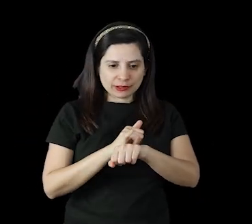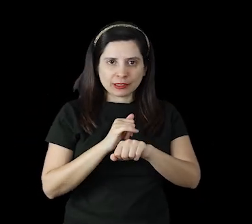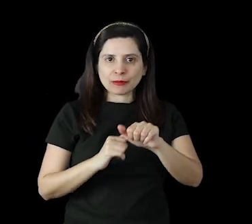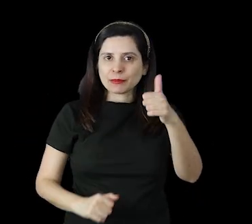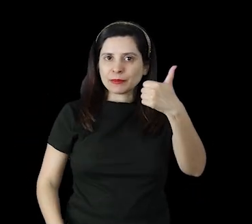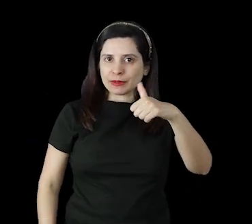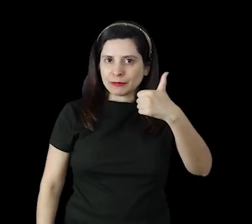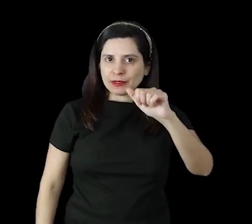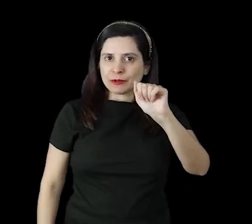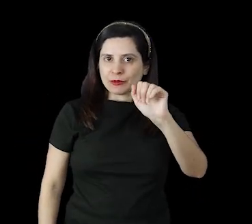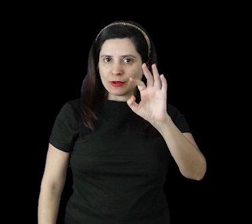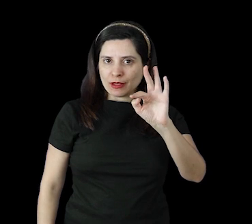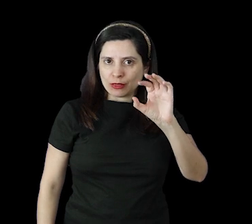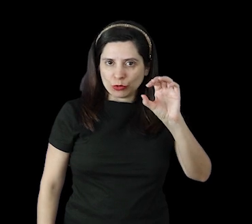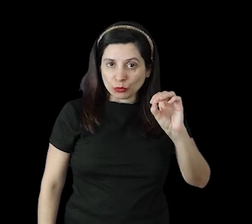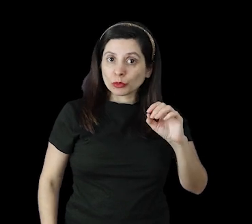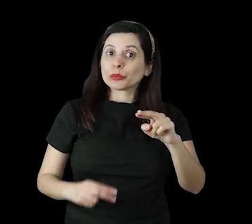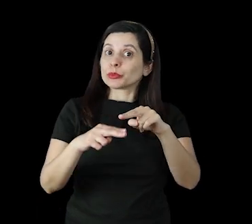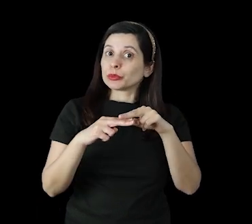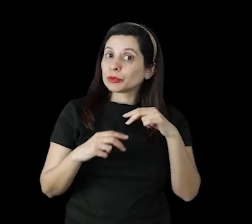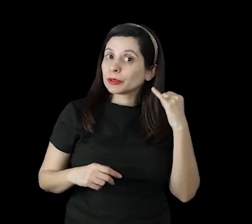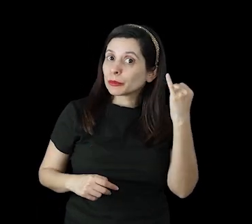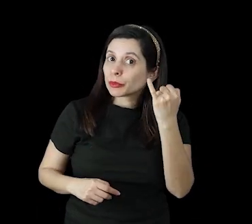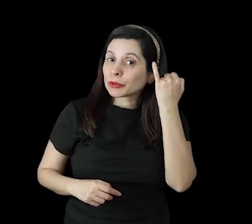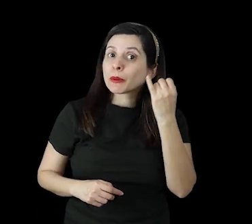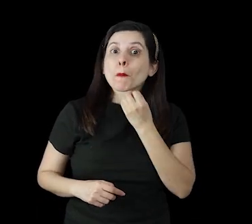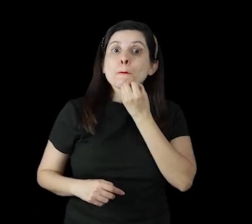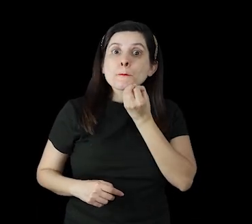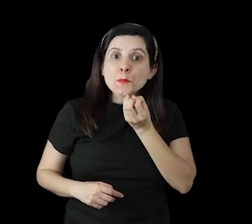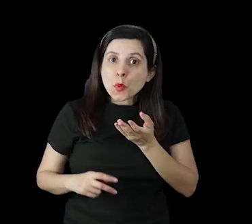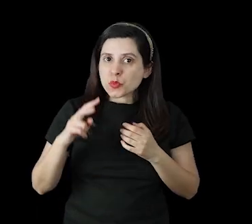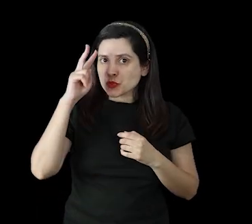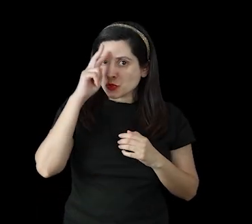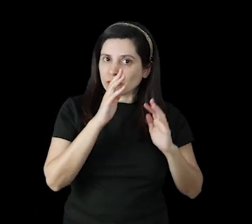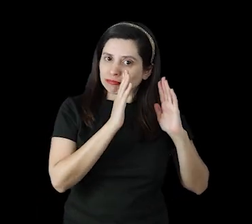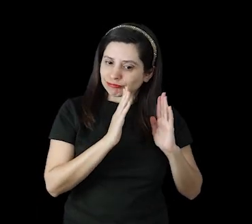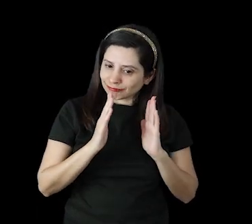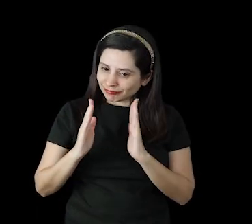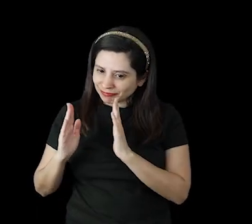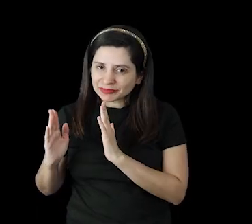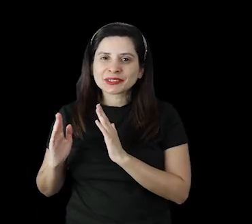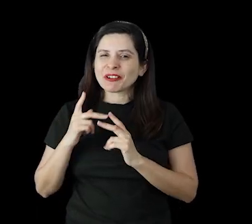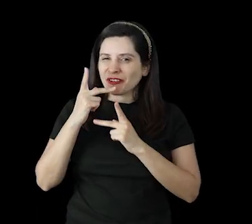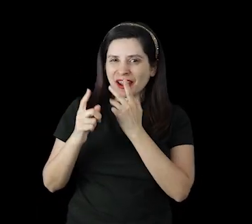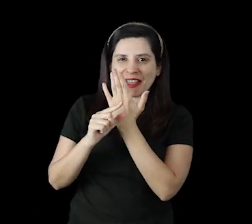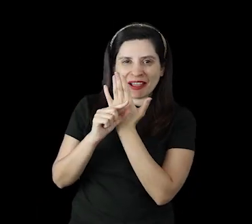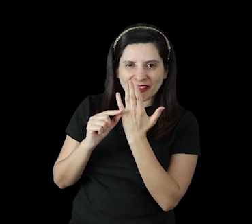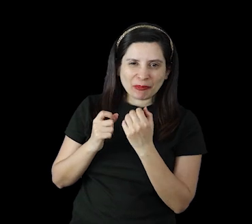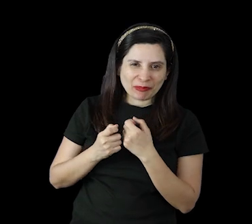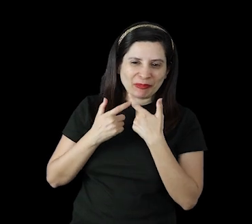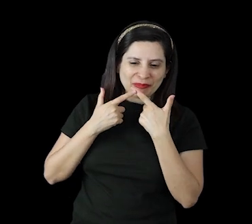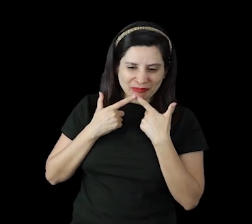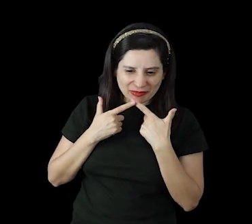ato, e por isso que é muito importante a gente criar uma boa engrenagem, porque já dizia o David Mamet, que era tipo uma piada